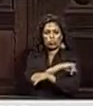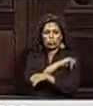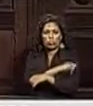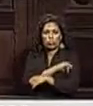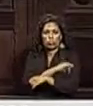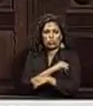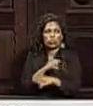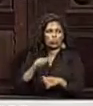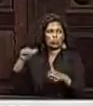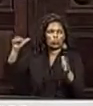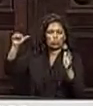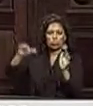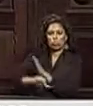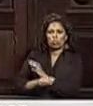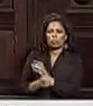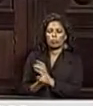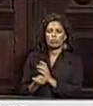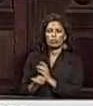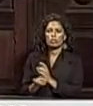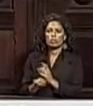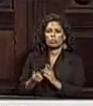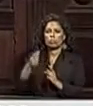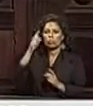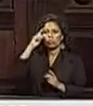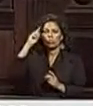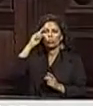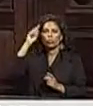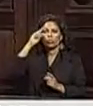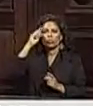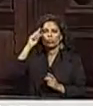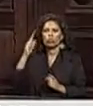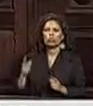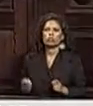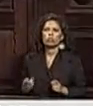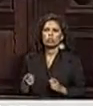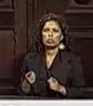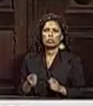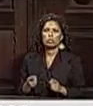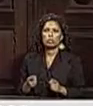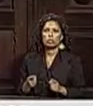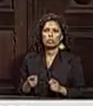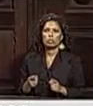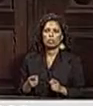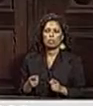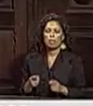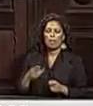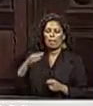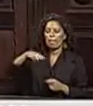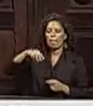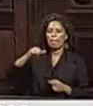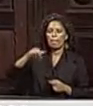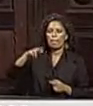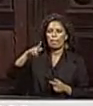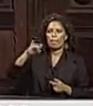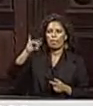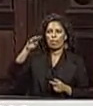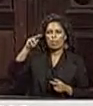isenção trilionária de equipamentos e máquinas importados por essas mesmas empresas.